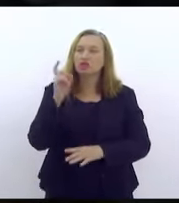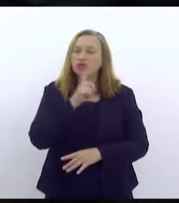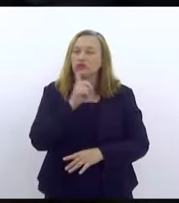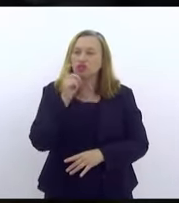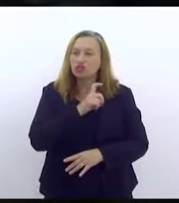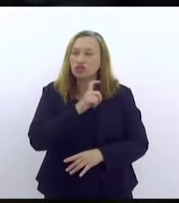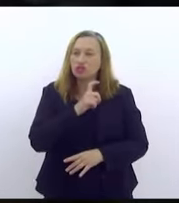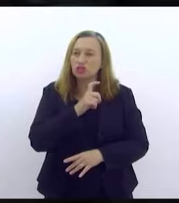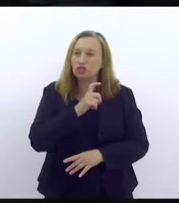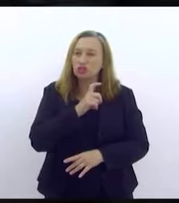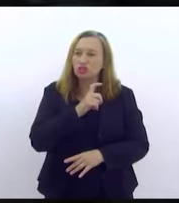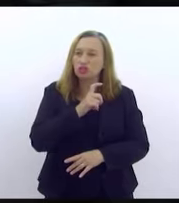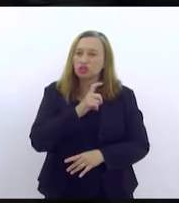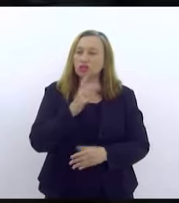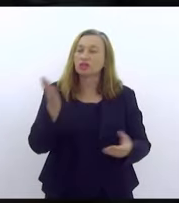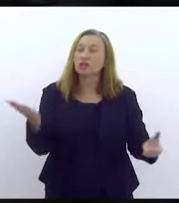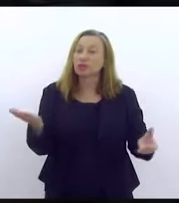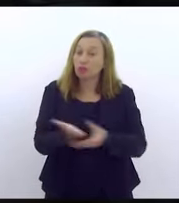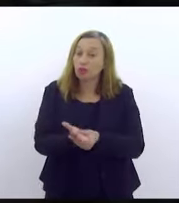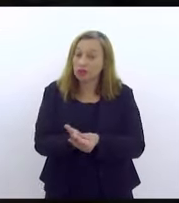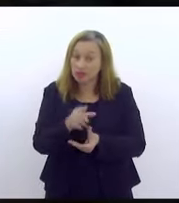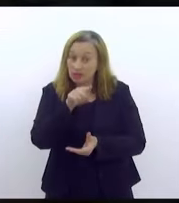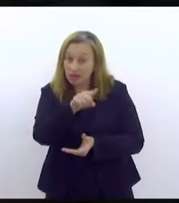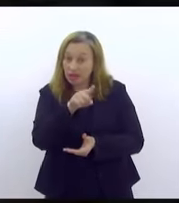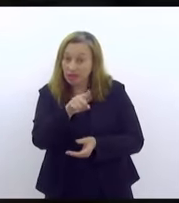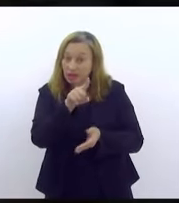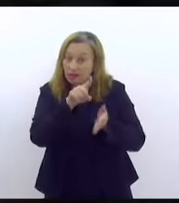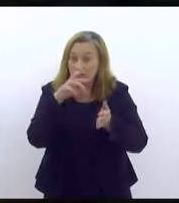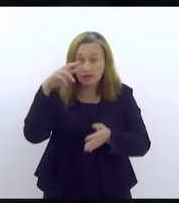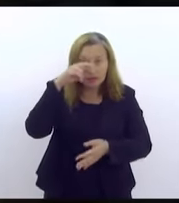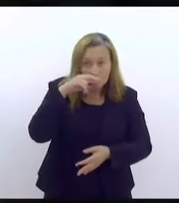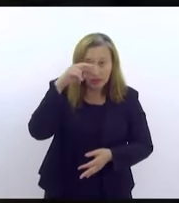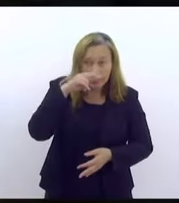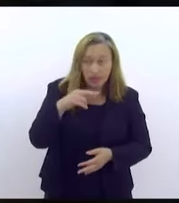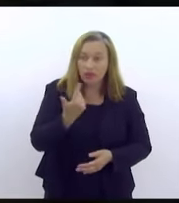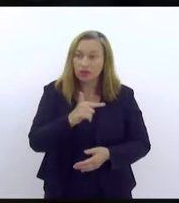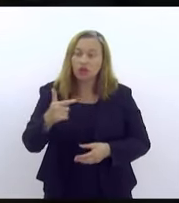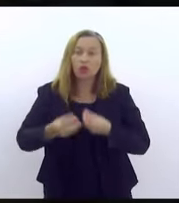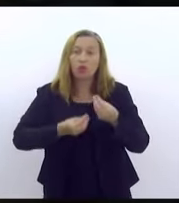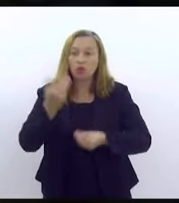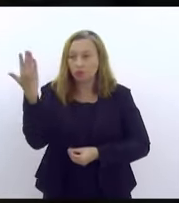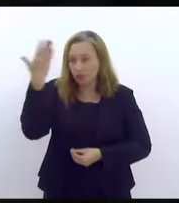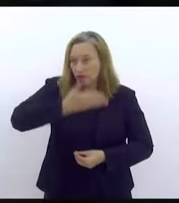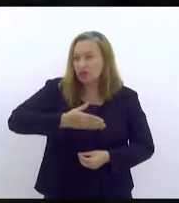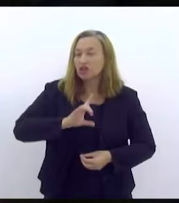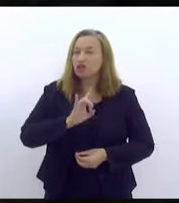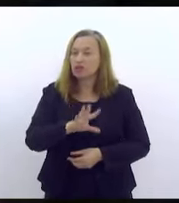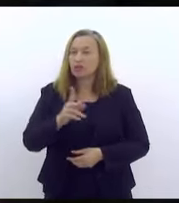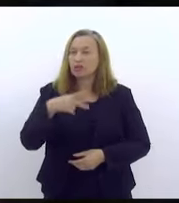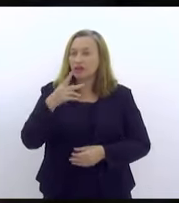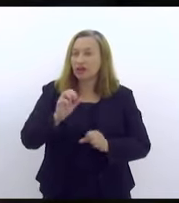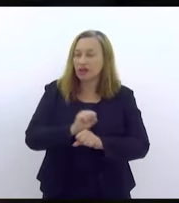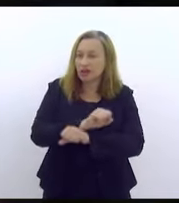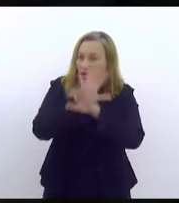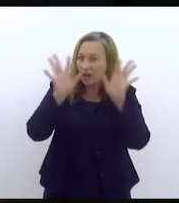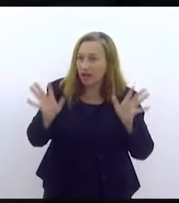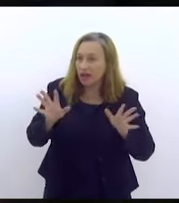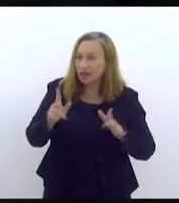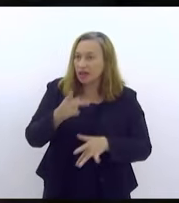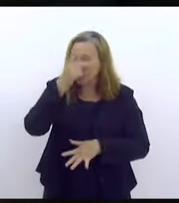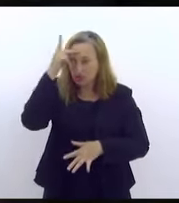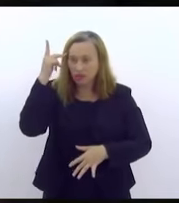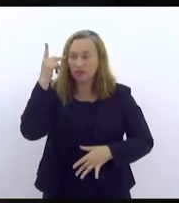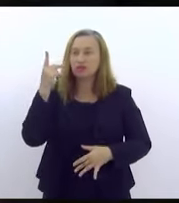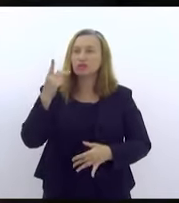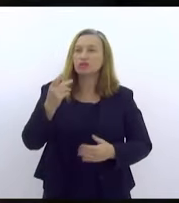uma calúnia, que vai ser processada, que vai ser investigada, e ela não vai ter como provar. Só para deixar muito claro, as pessoas que são a favor